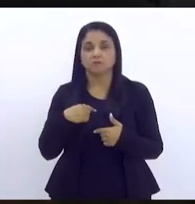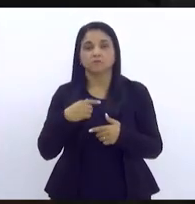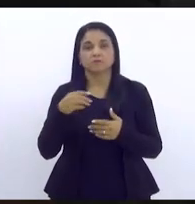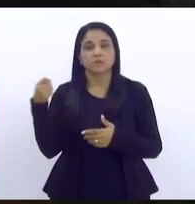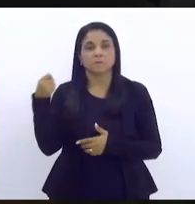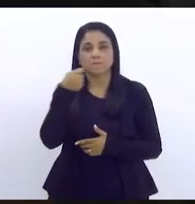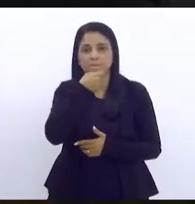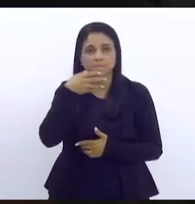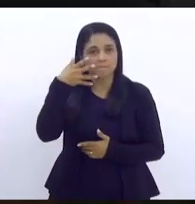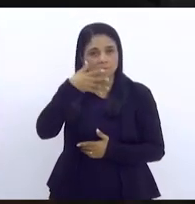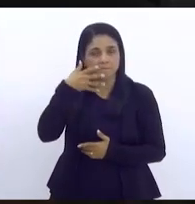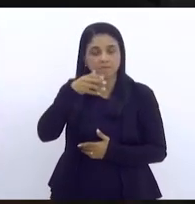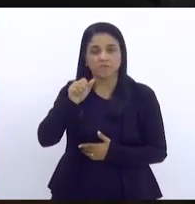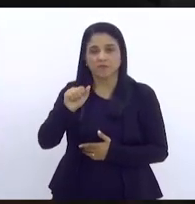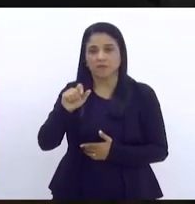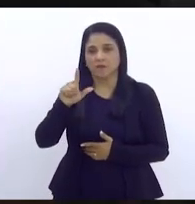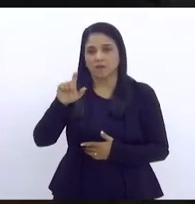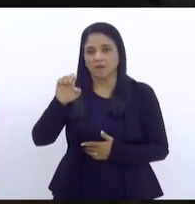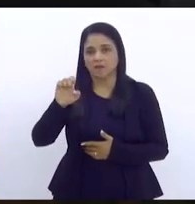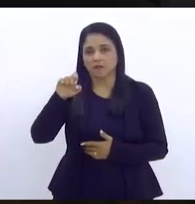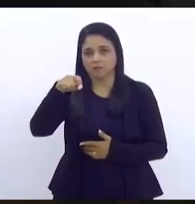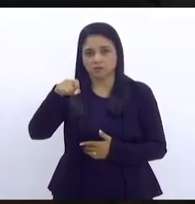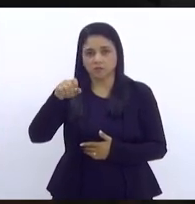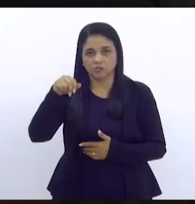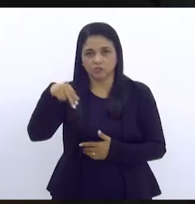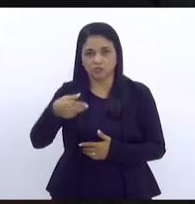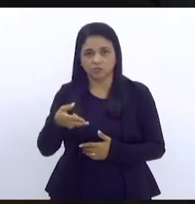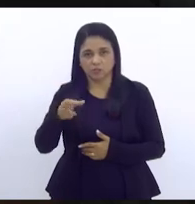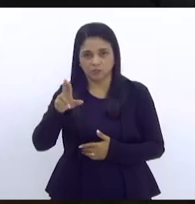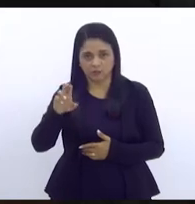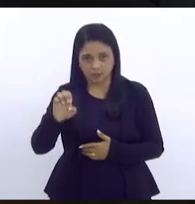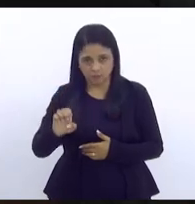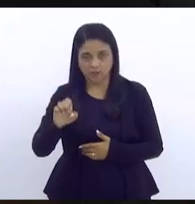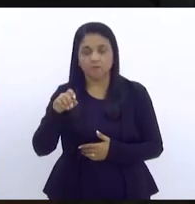orador Alexandre pessoa pesquisador da